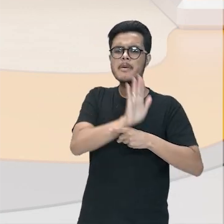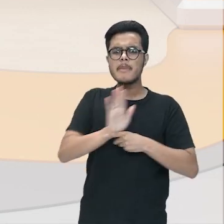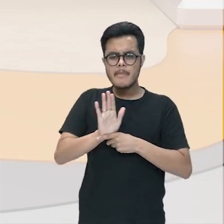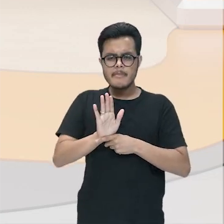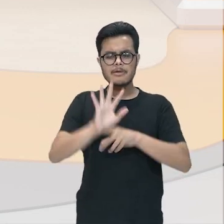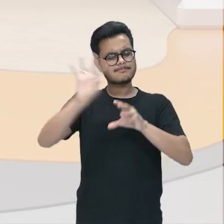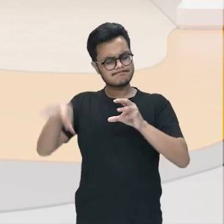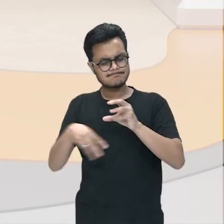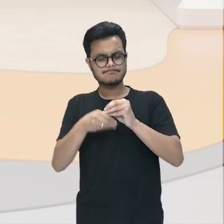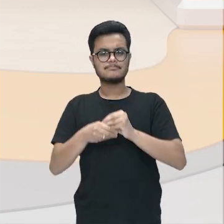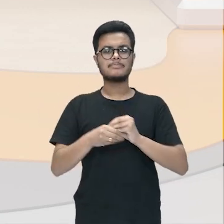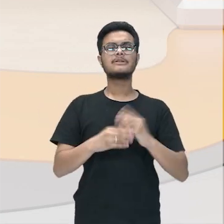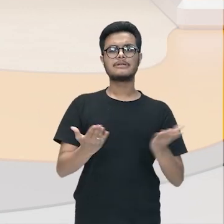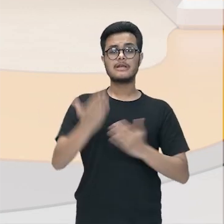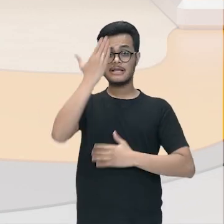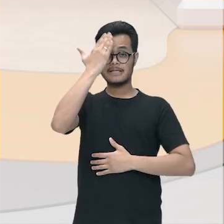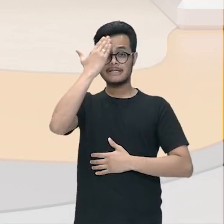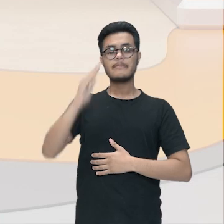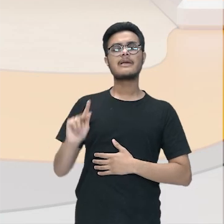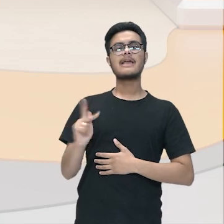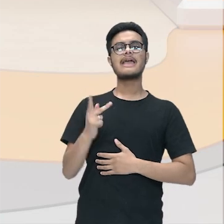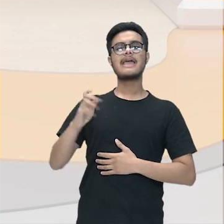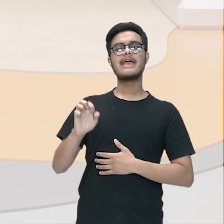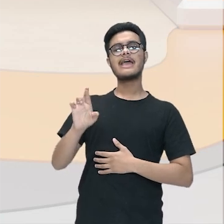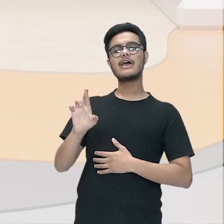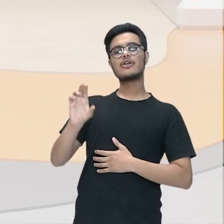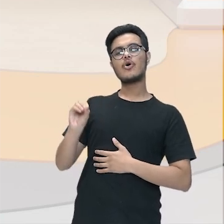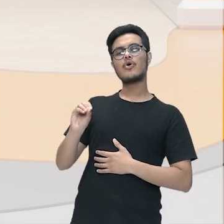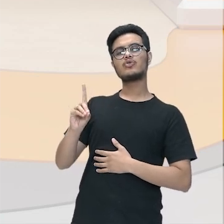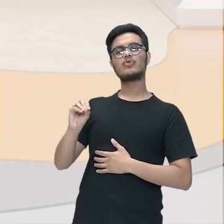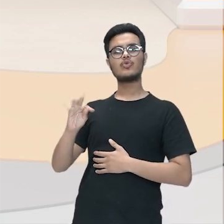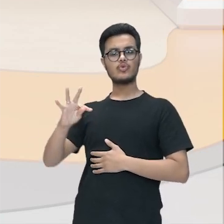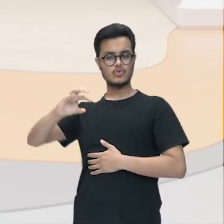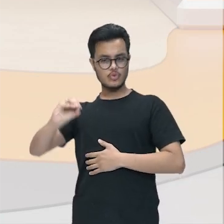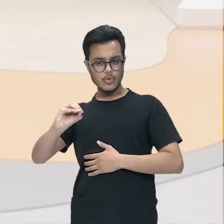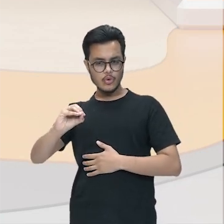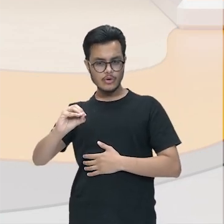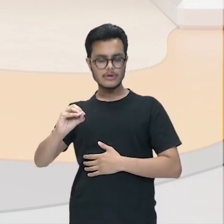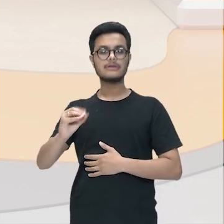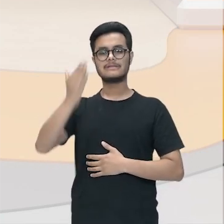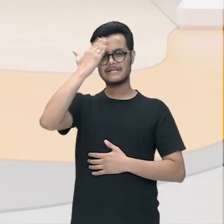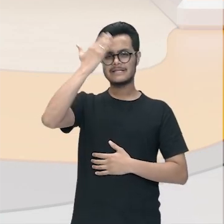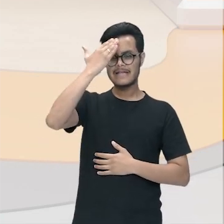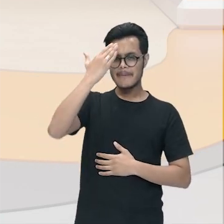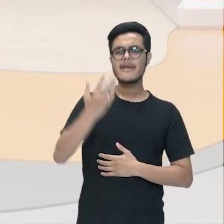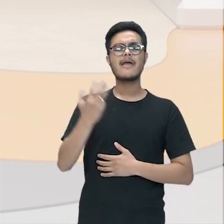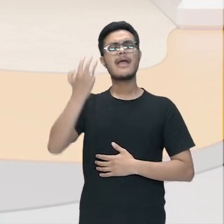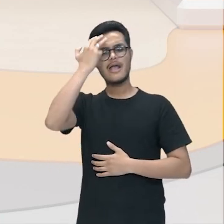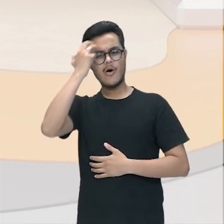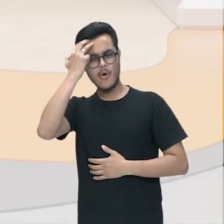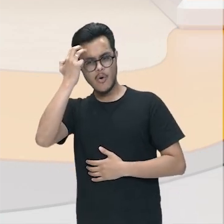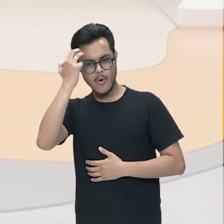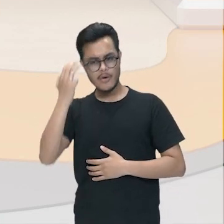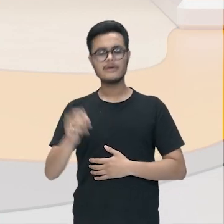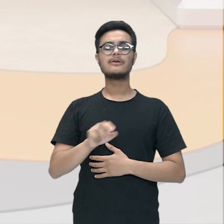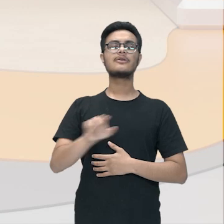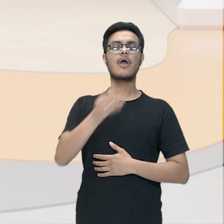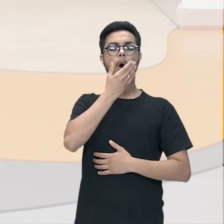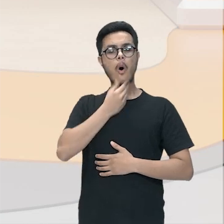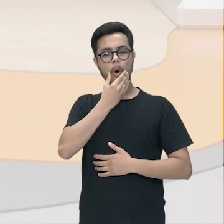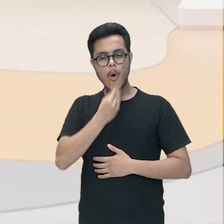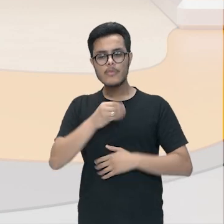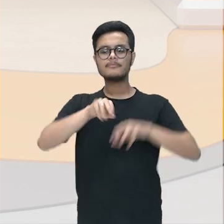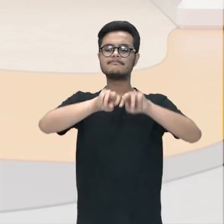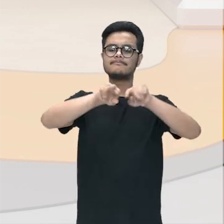que a gente sabe que o pai da história é Heródoto, tá? A gente tem, então, também muito ligada a essa cultura greco-romana, o quê, professora?